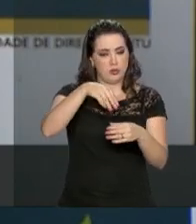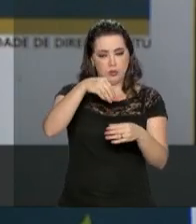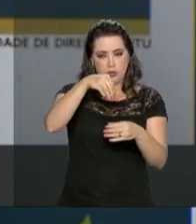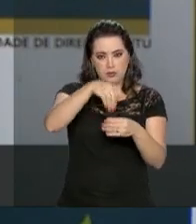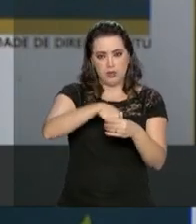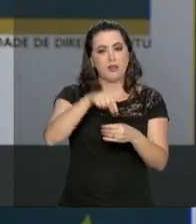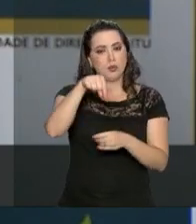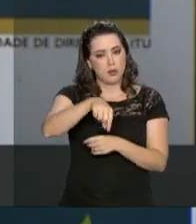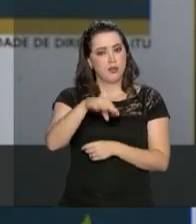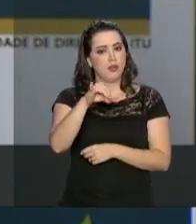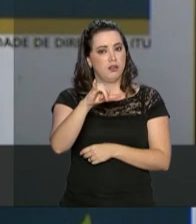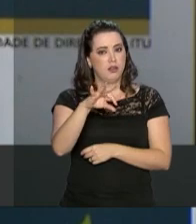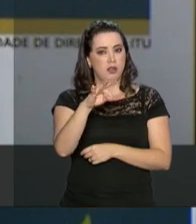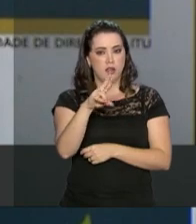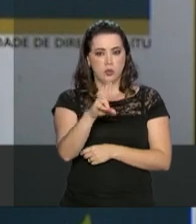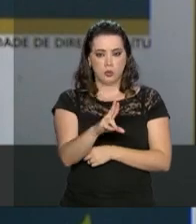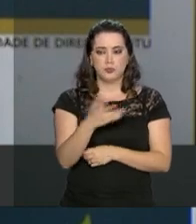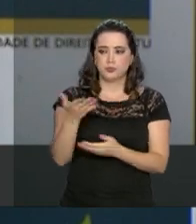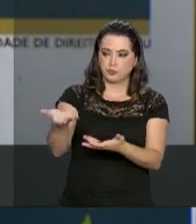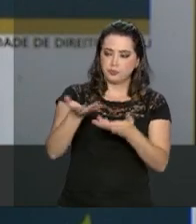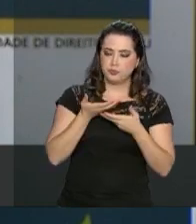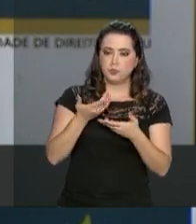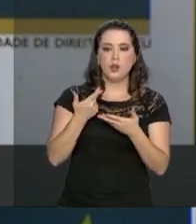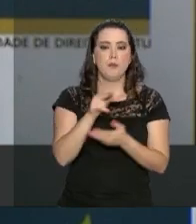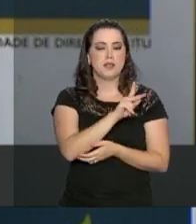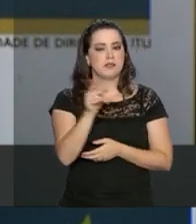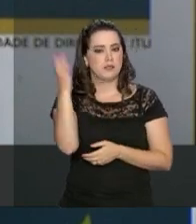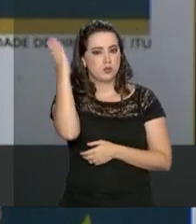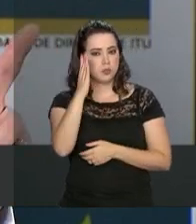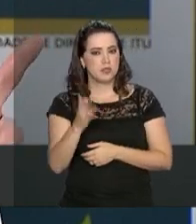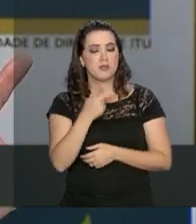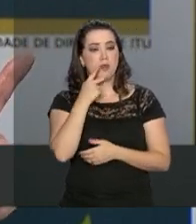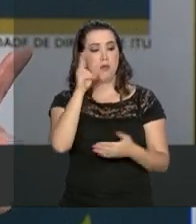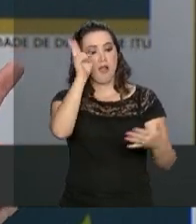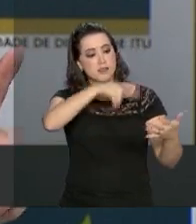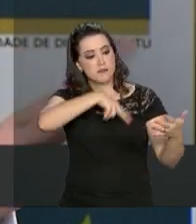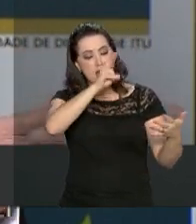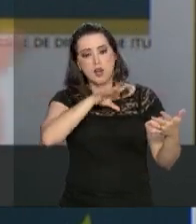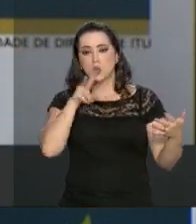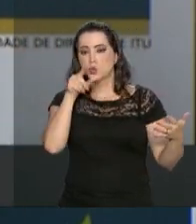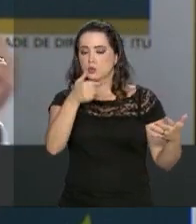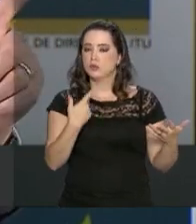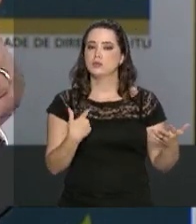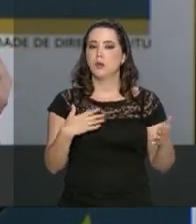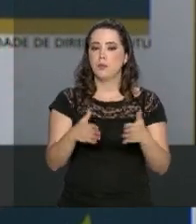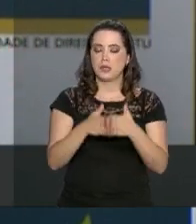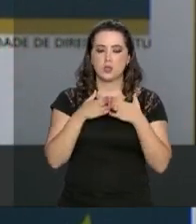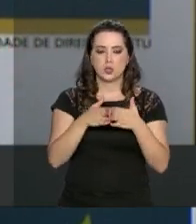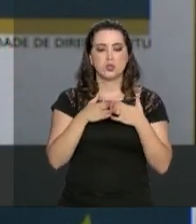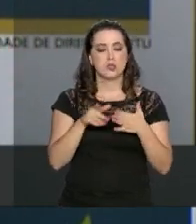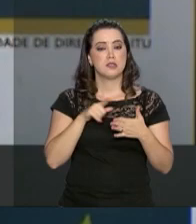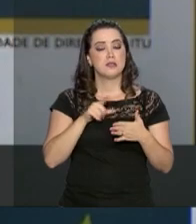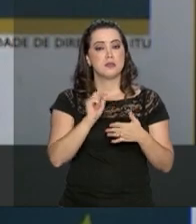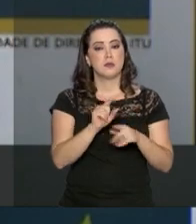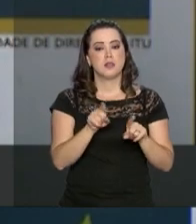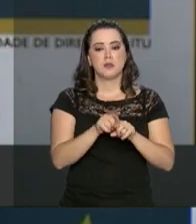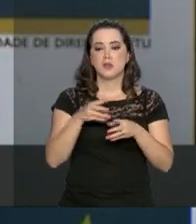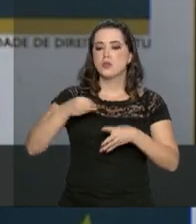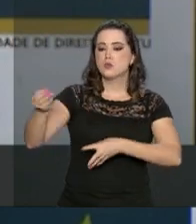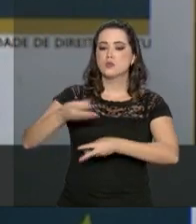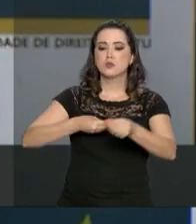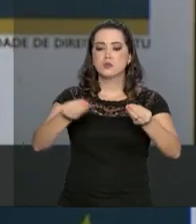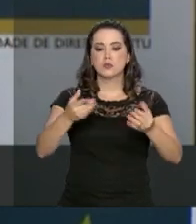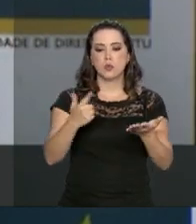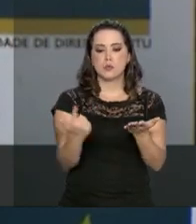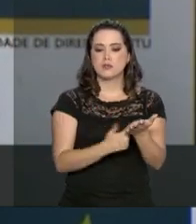chefe de Estado e chefe de governo, os discursos que pronunciei ainda hoje. Aliás, vou pedir para distribuir, se tivermos aqui o suficiente,